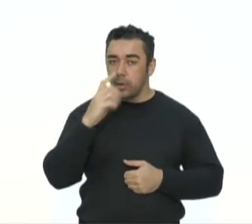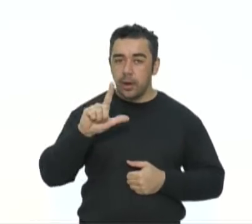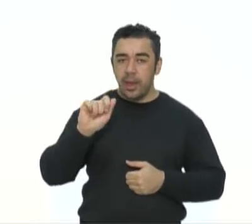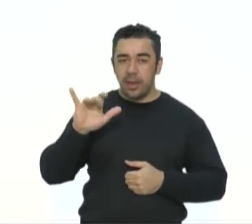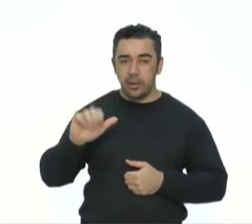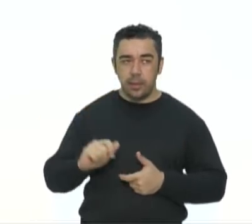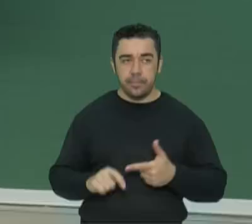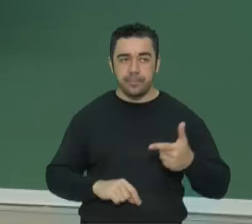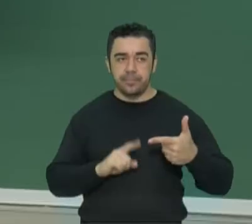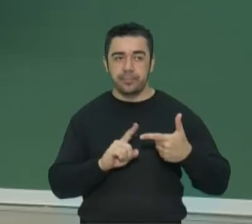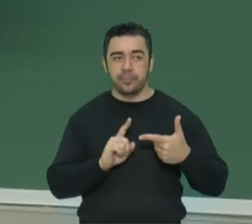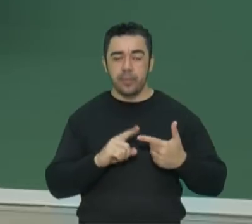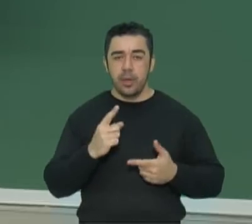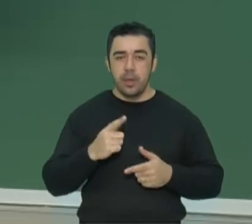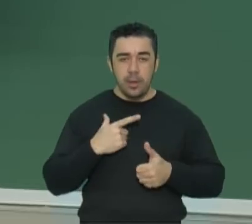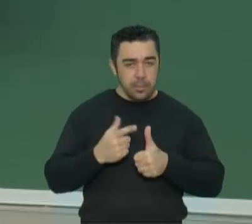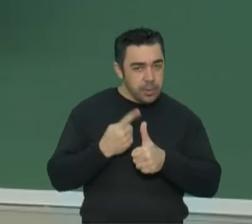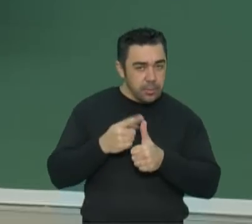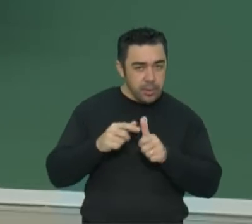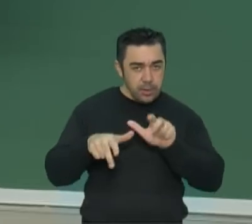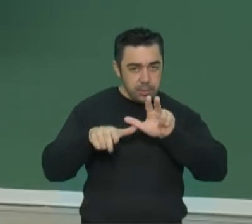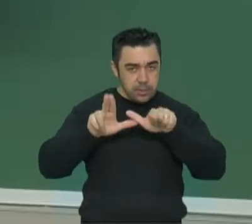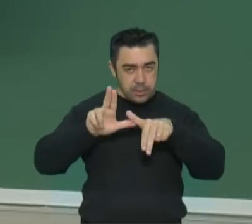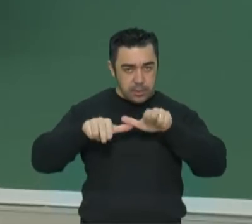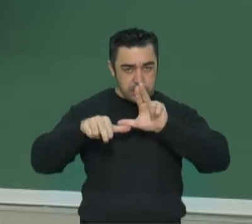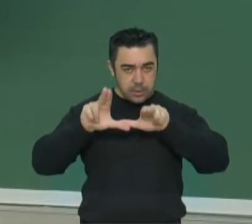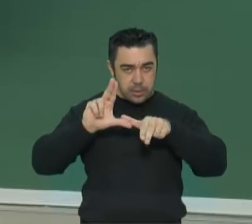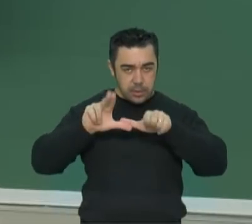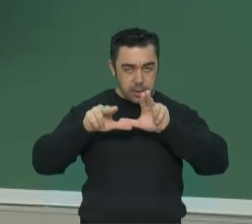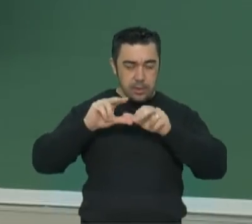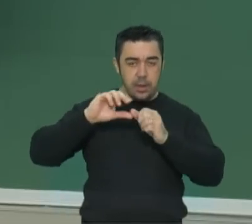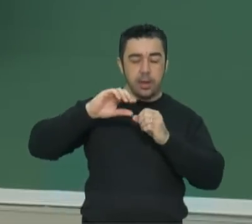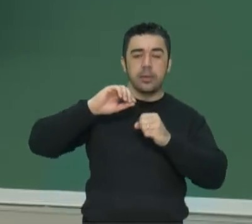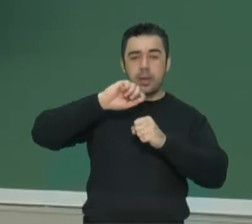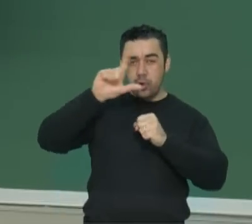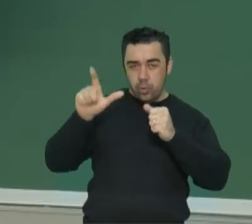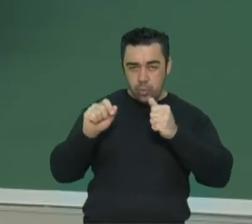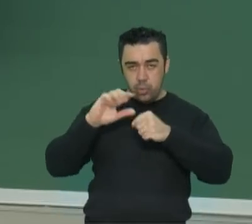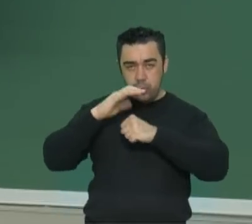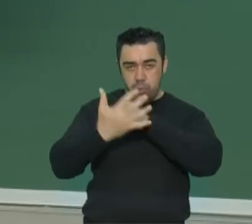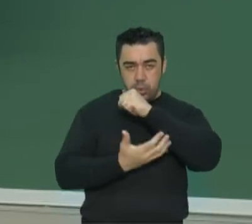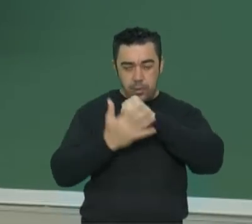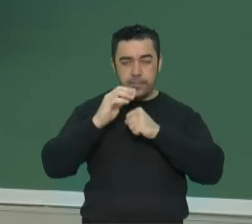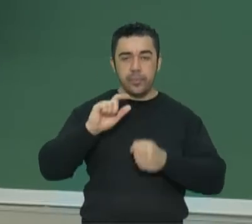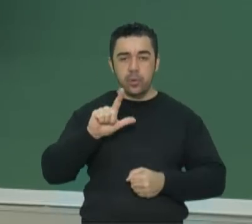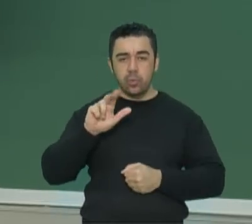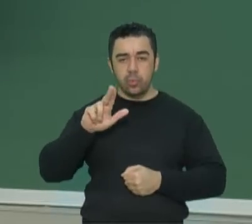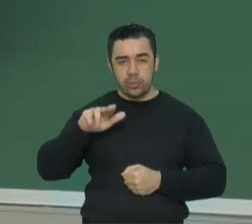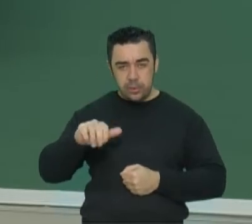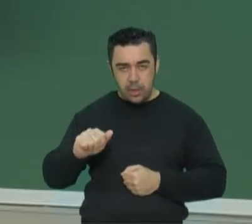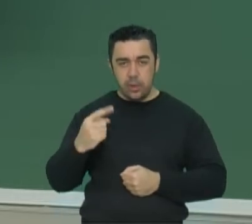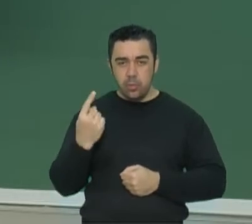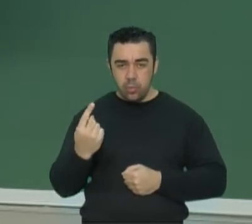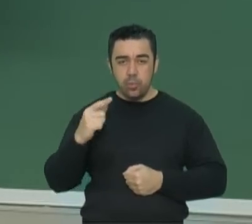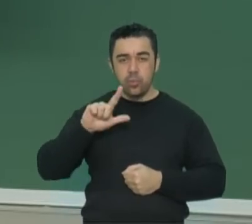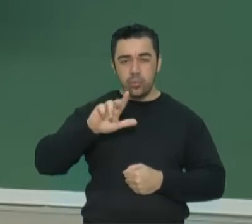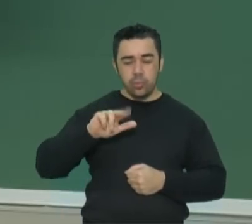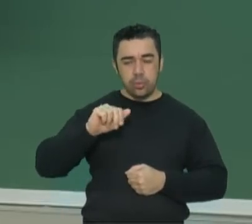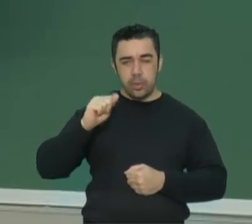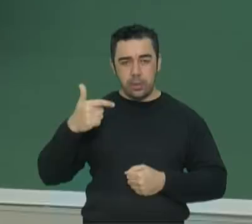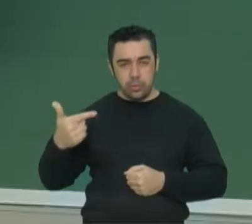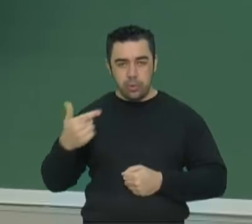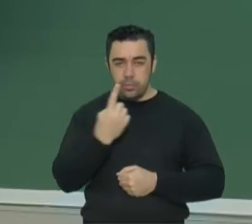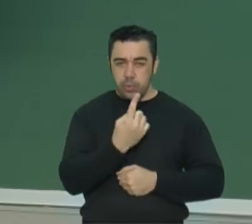lançou os primeiros satélites a orbitar a Lua e o Sol, Luna 1 e Luna 2, em